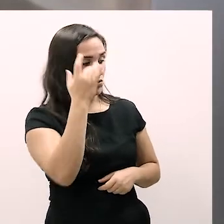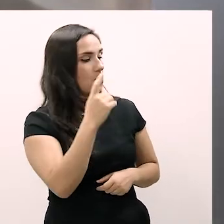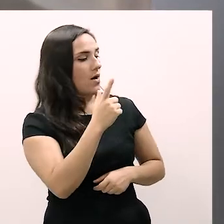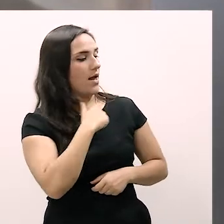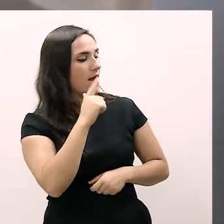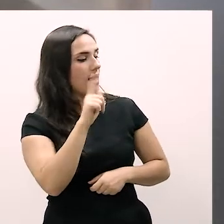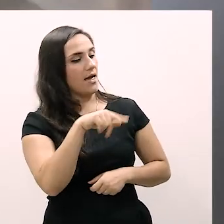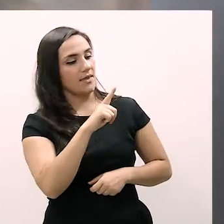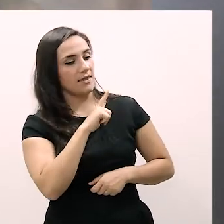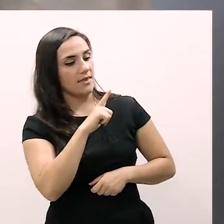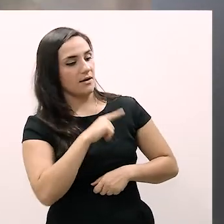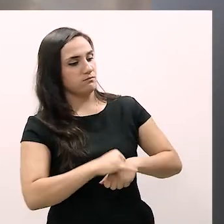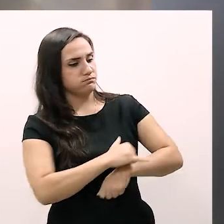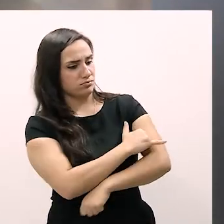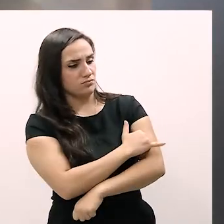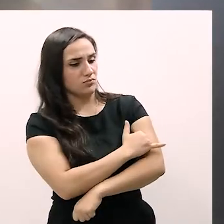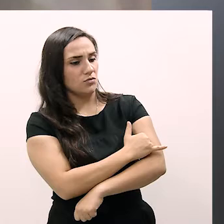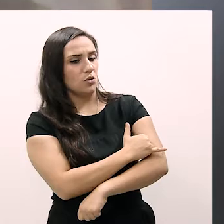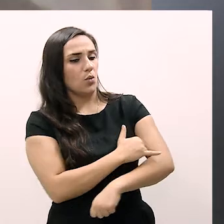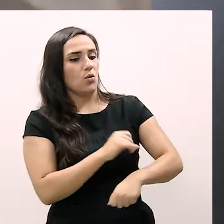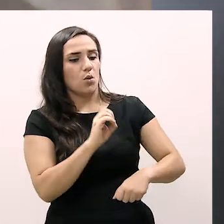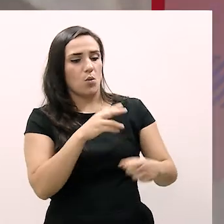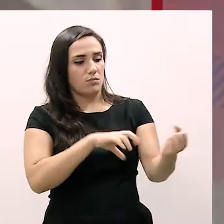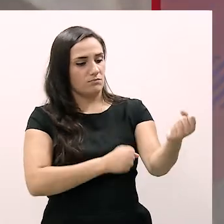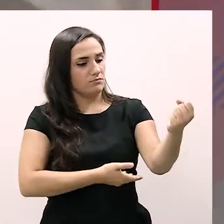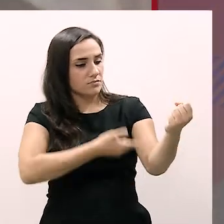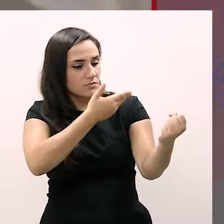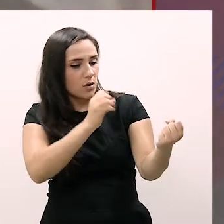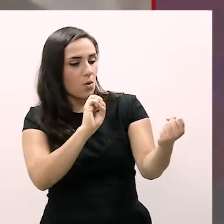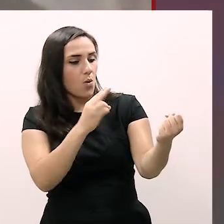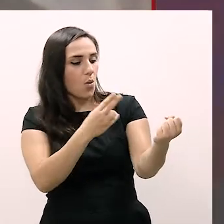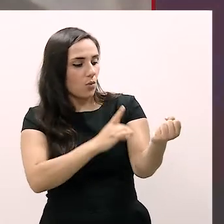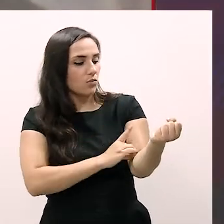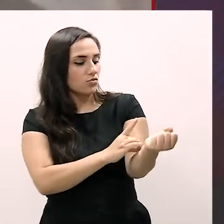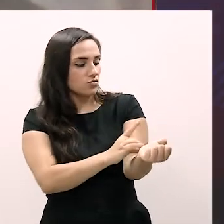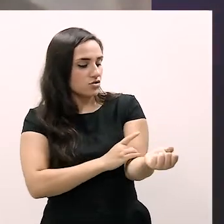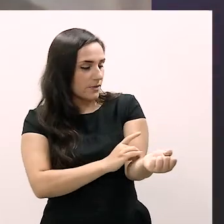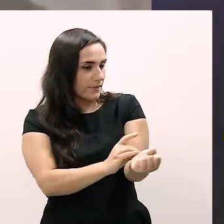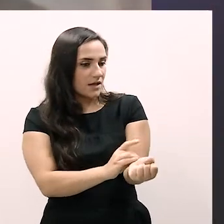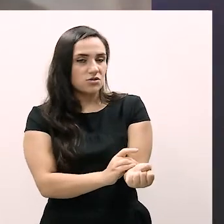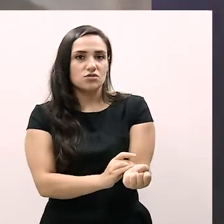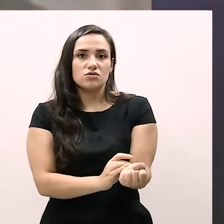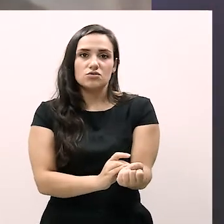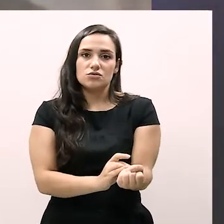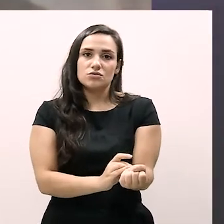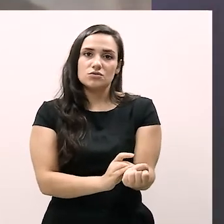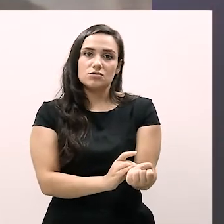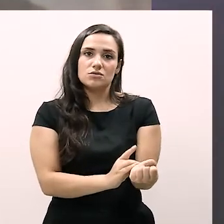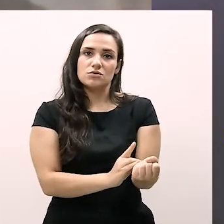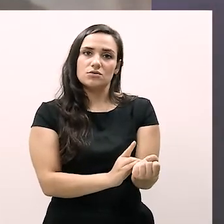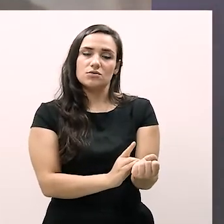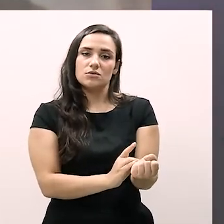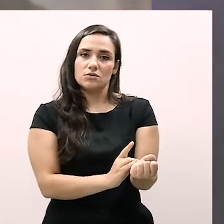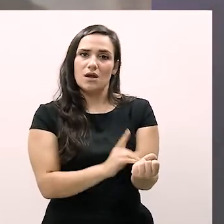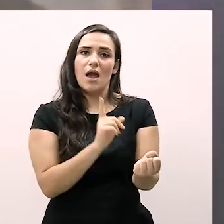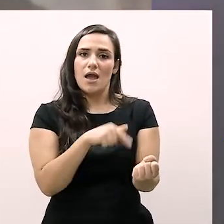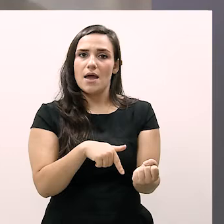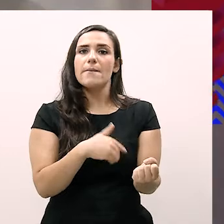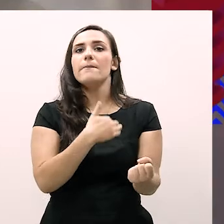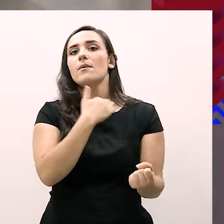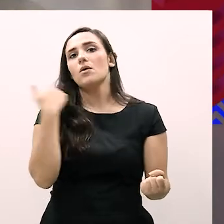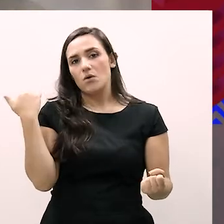era hipertenso. O paciente que morreu de Covid, ele era diabético. E nunca se falou que o paciente